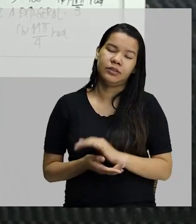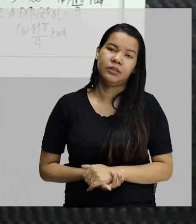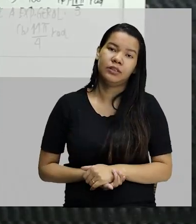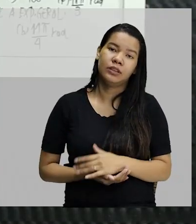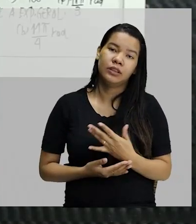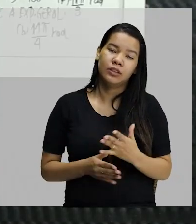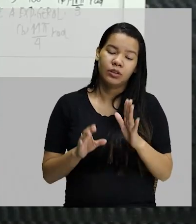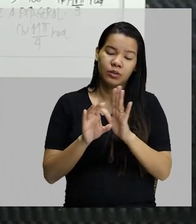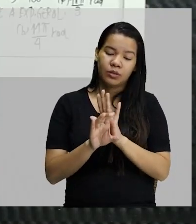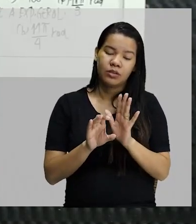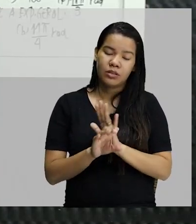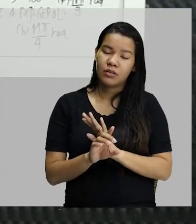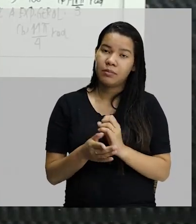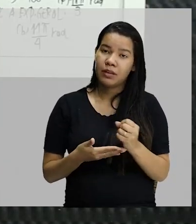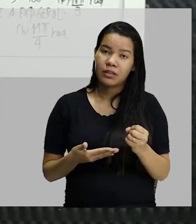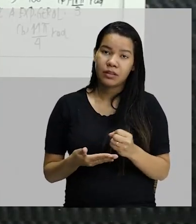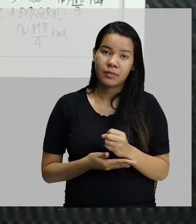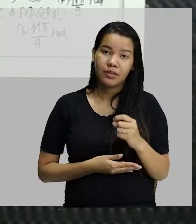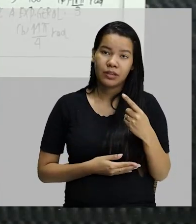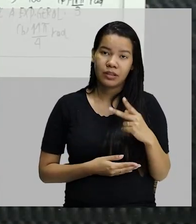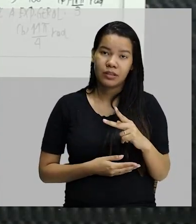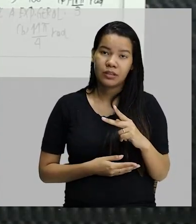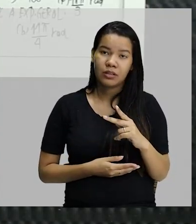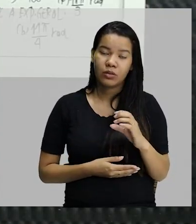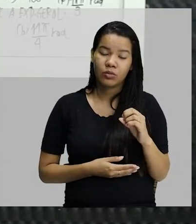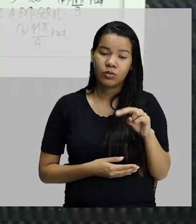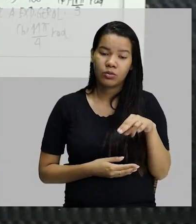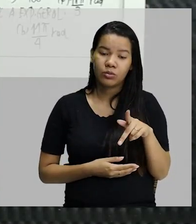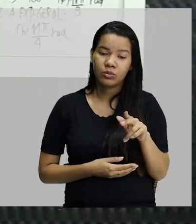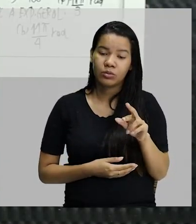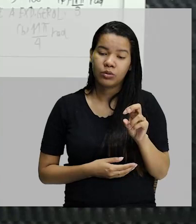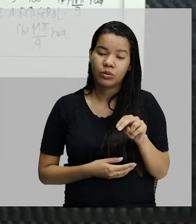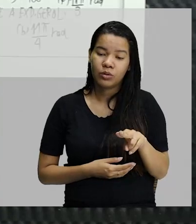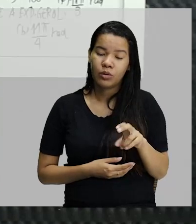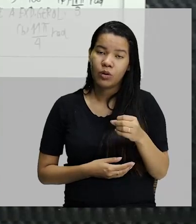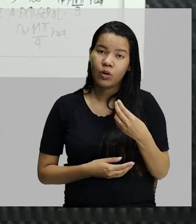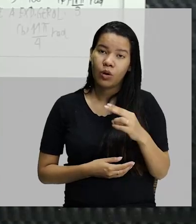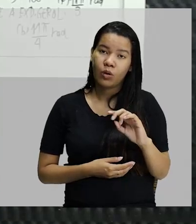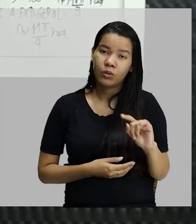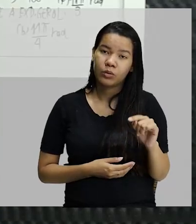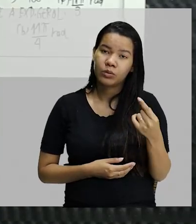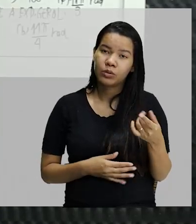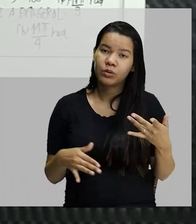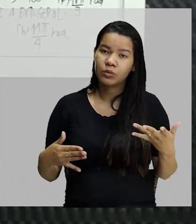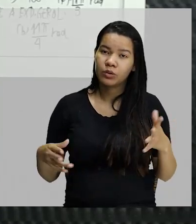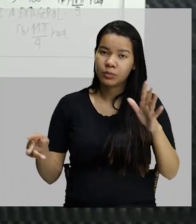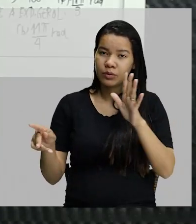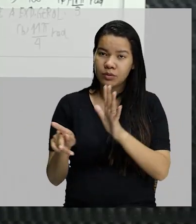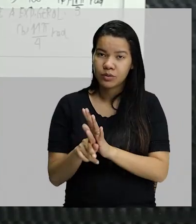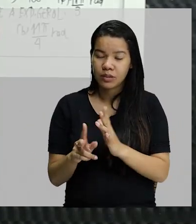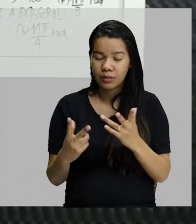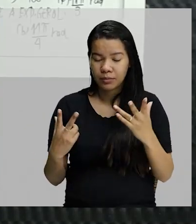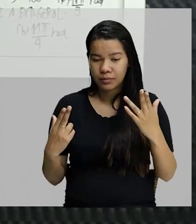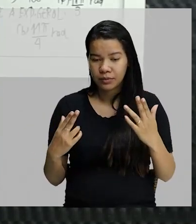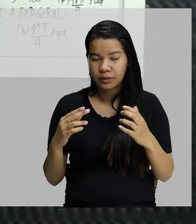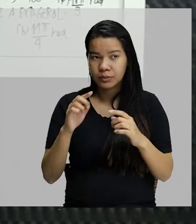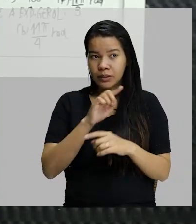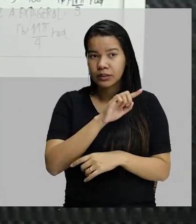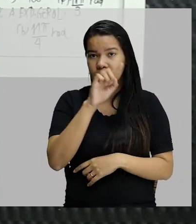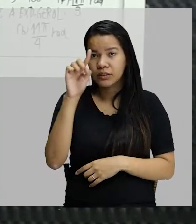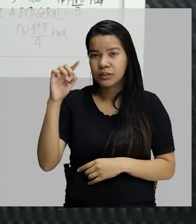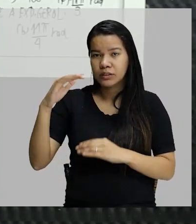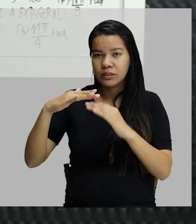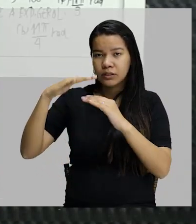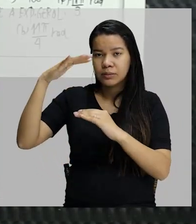então o conceito é esse, um arco é côngruo ou congruente ao outro quando ele possui a mesma extremidade, ele para